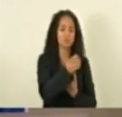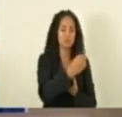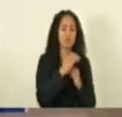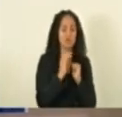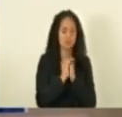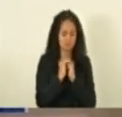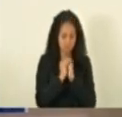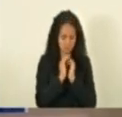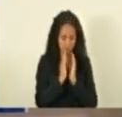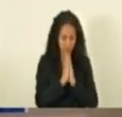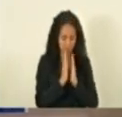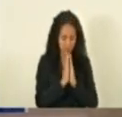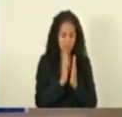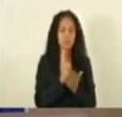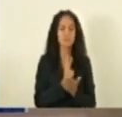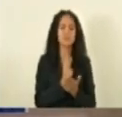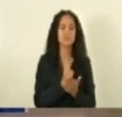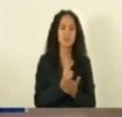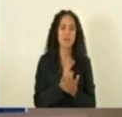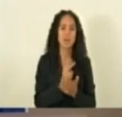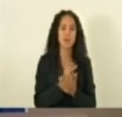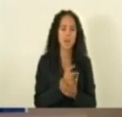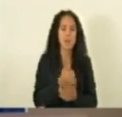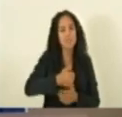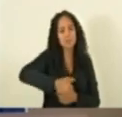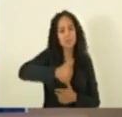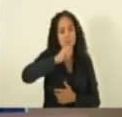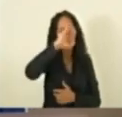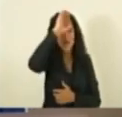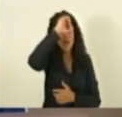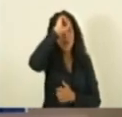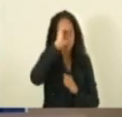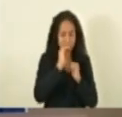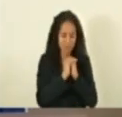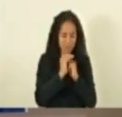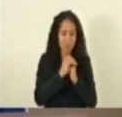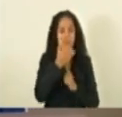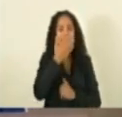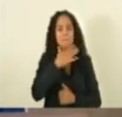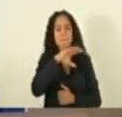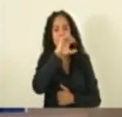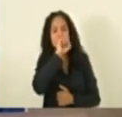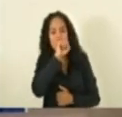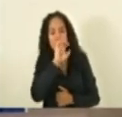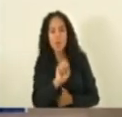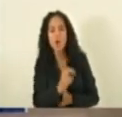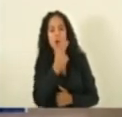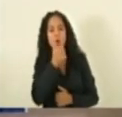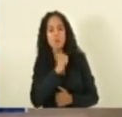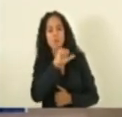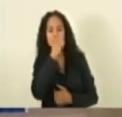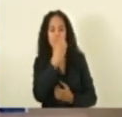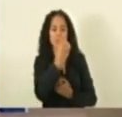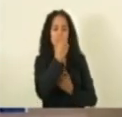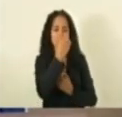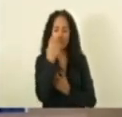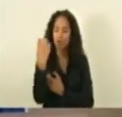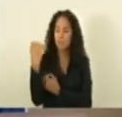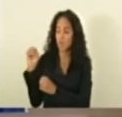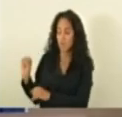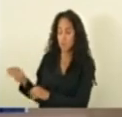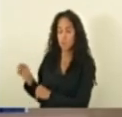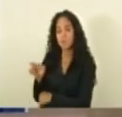rezar. Então, assim, todas as primeiras orações que eu aprendi com meu pai ou com minha mãe, ensinando a